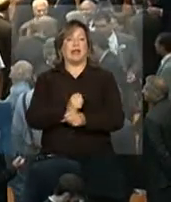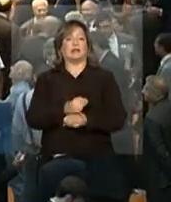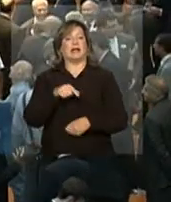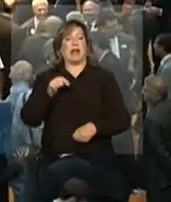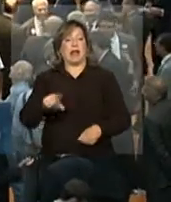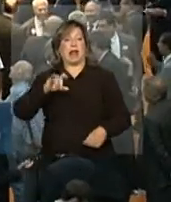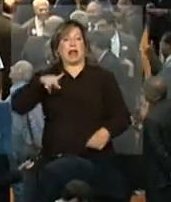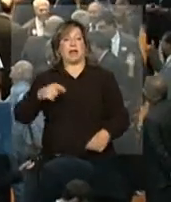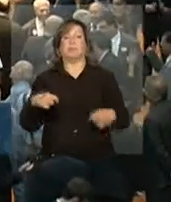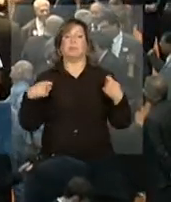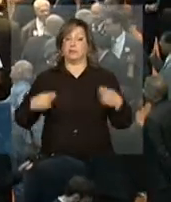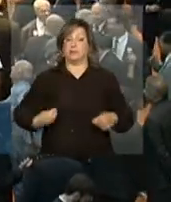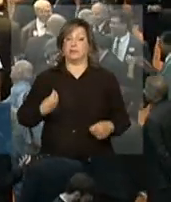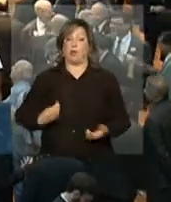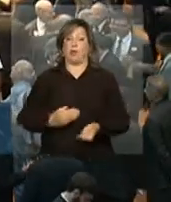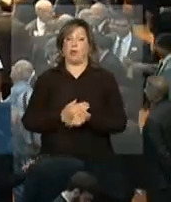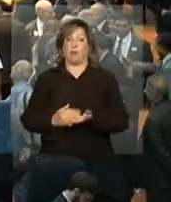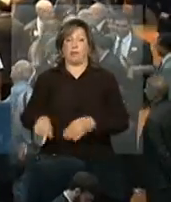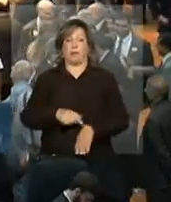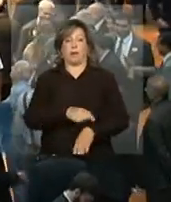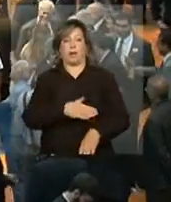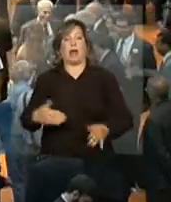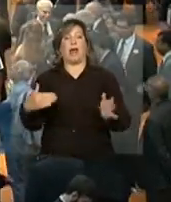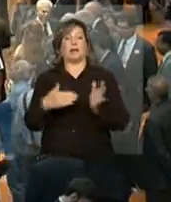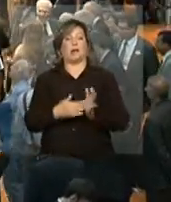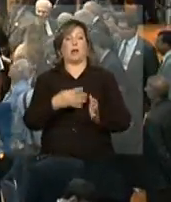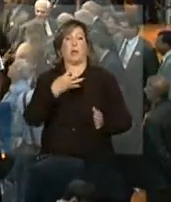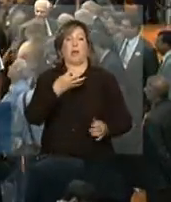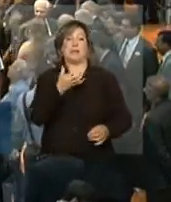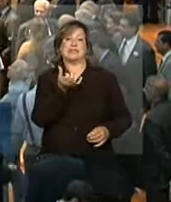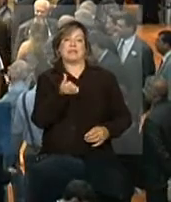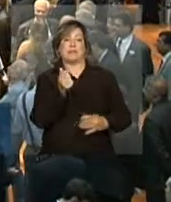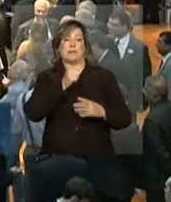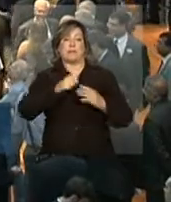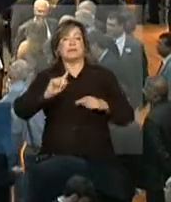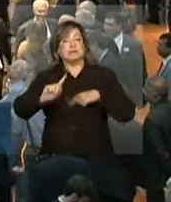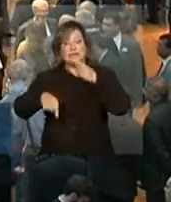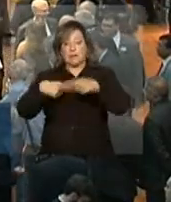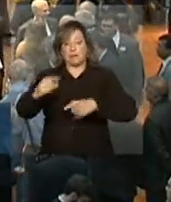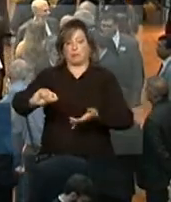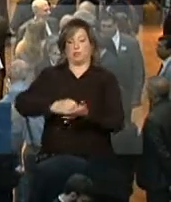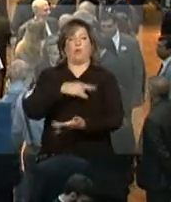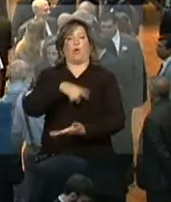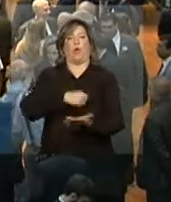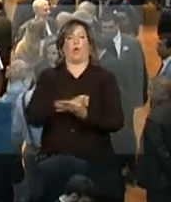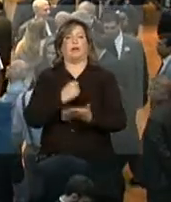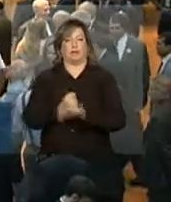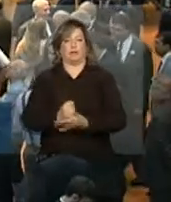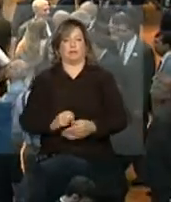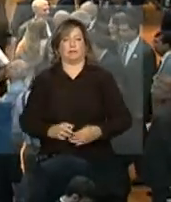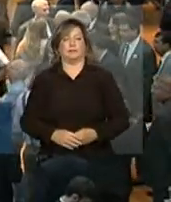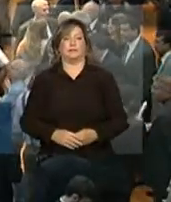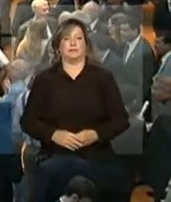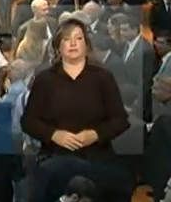deverá entrar em operação no prazo de até 46 meses após a assinatura do